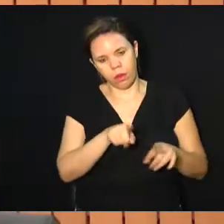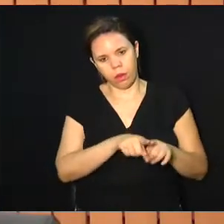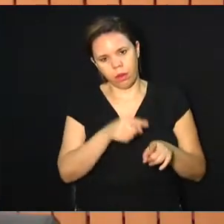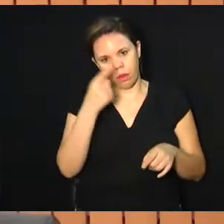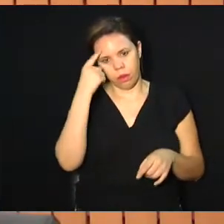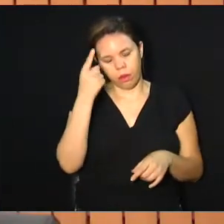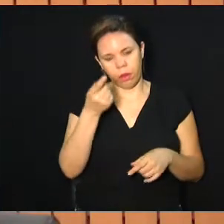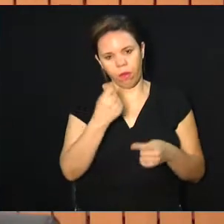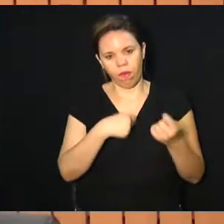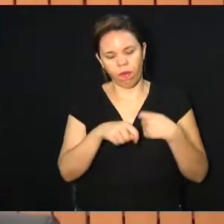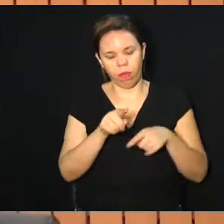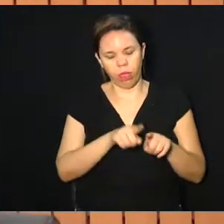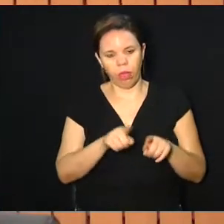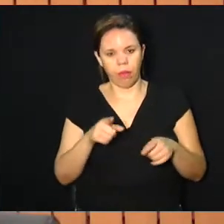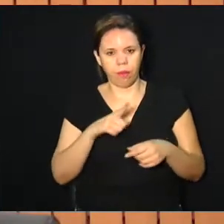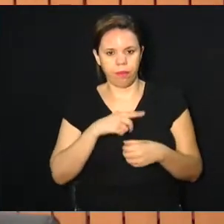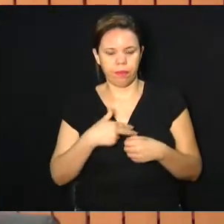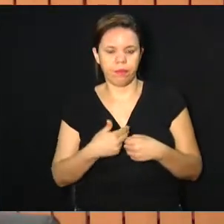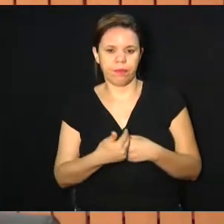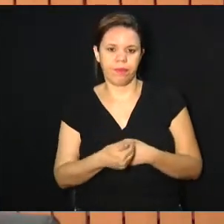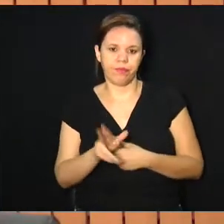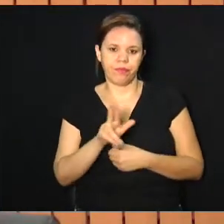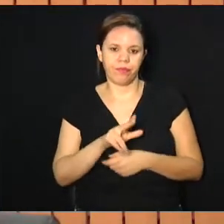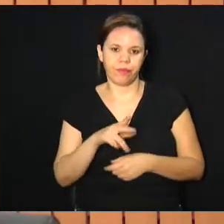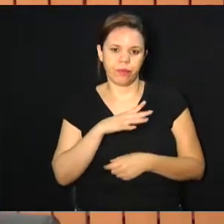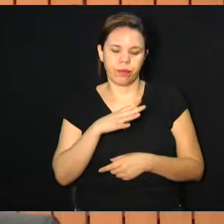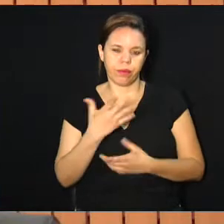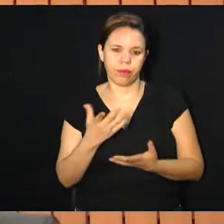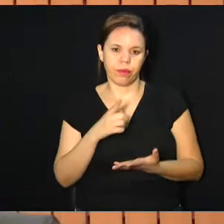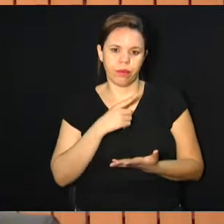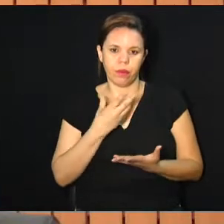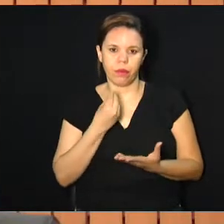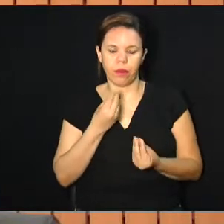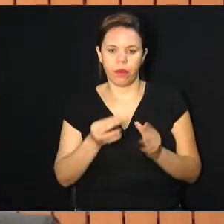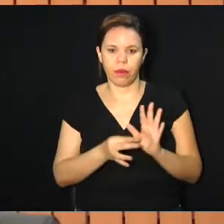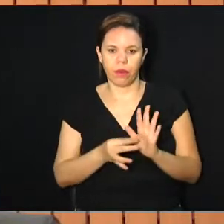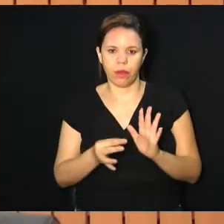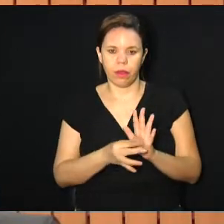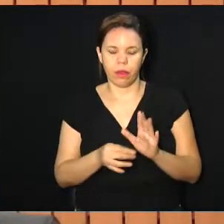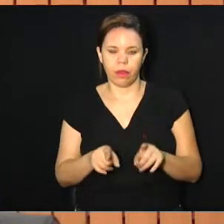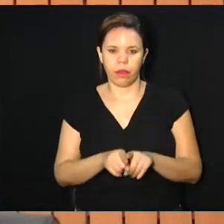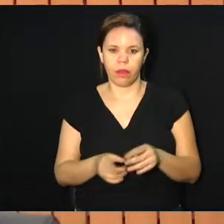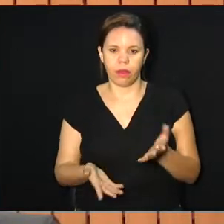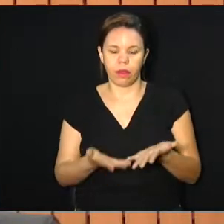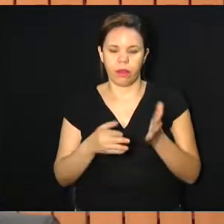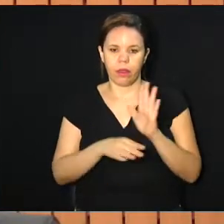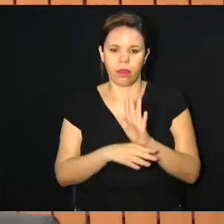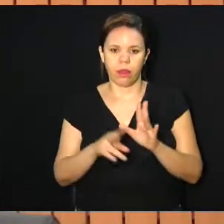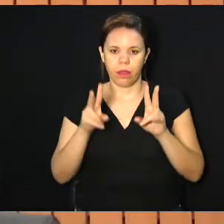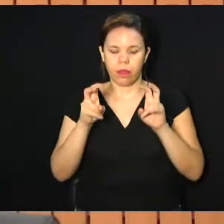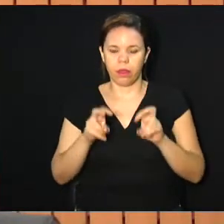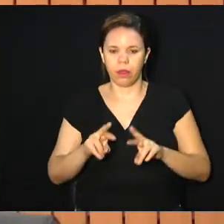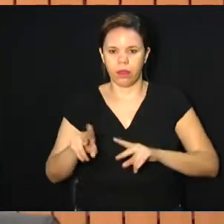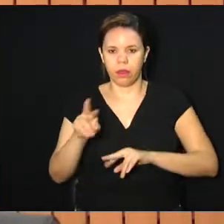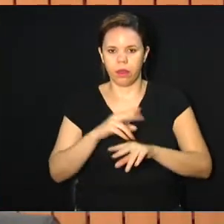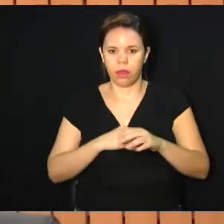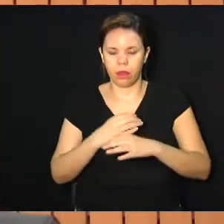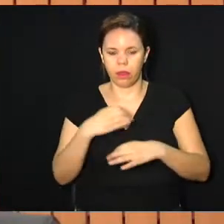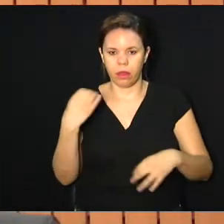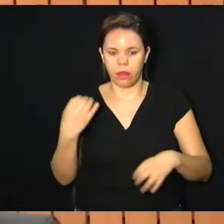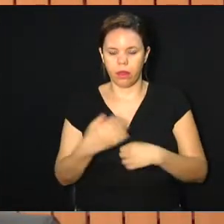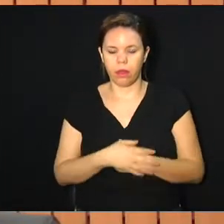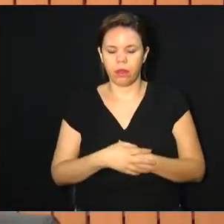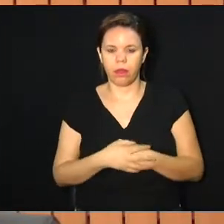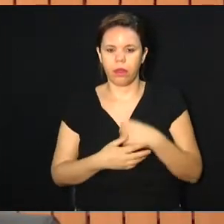conheça, mas é uma cidade, né, universitária, deve ter muita sugestão para vir também da Unicamp em outros temas, na engenharia e